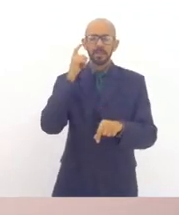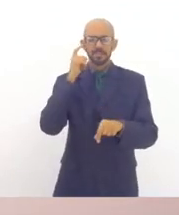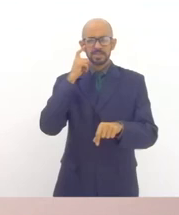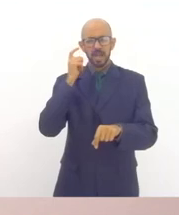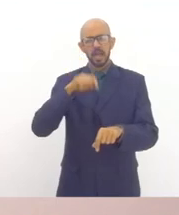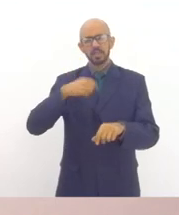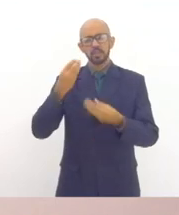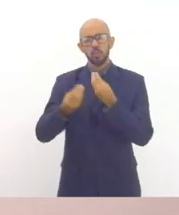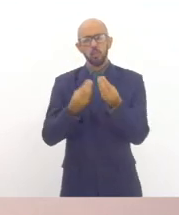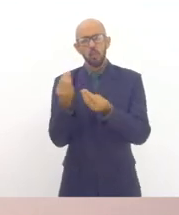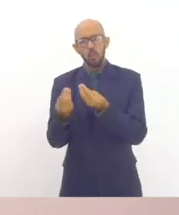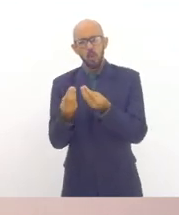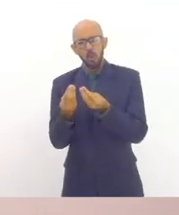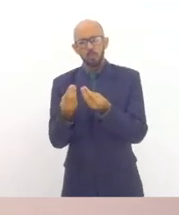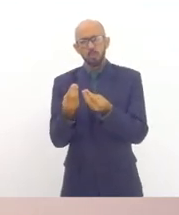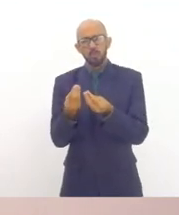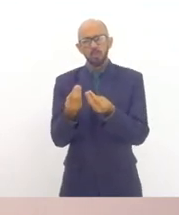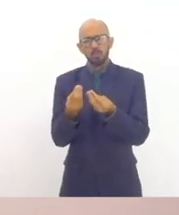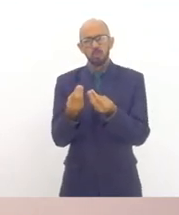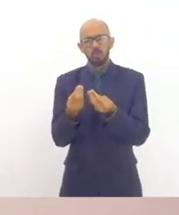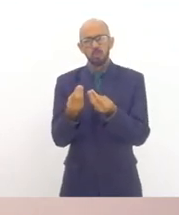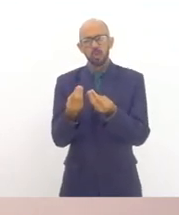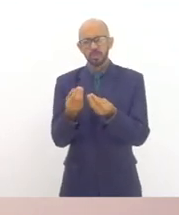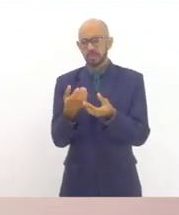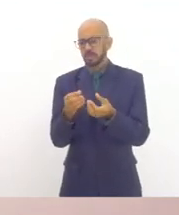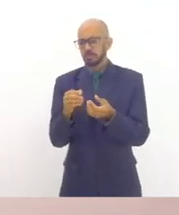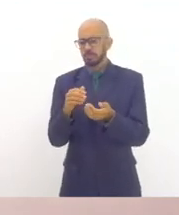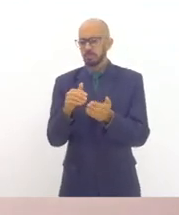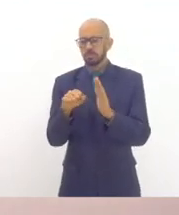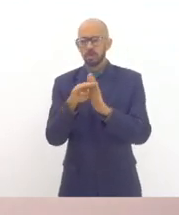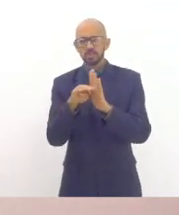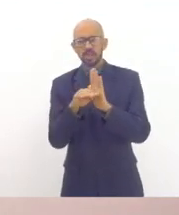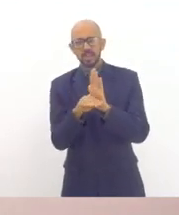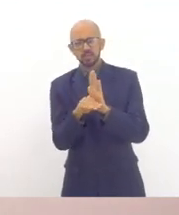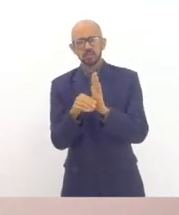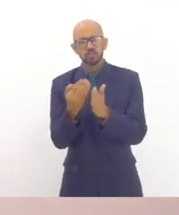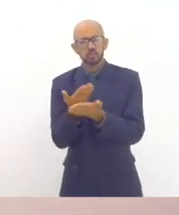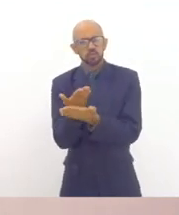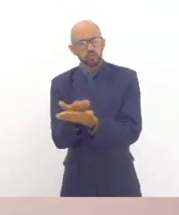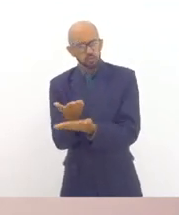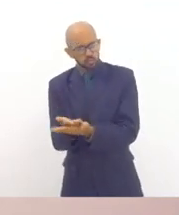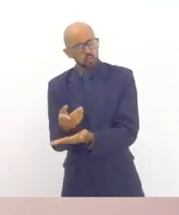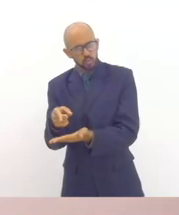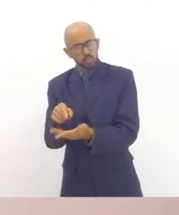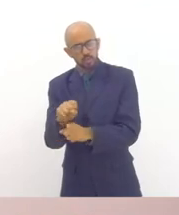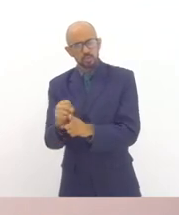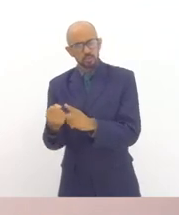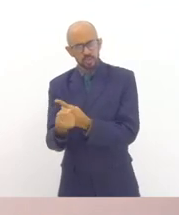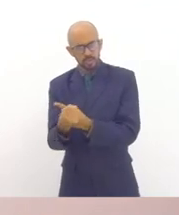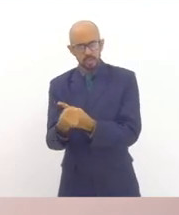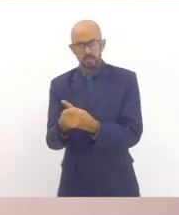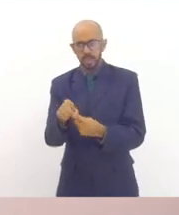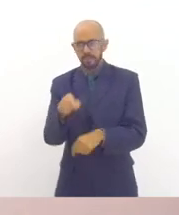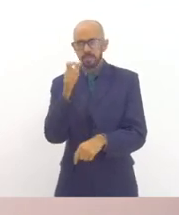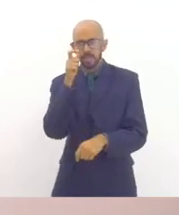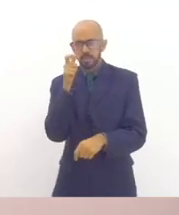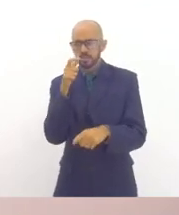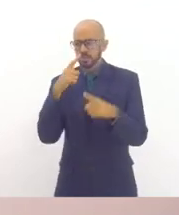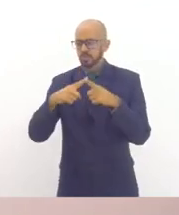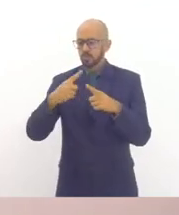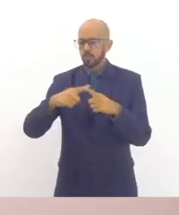processos formais de escolarização. Me parece bem interessante essa discussão, porque a gente